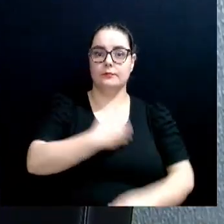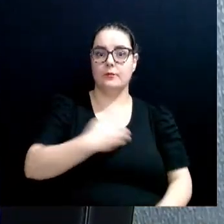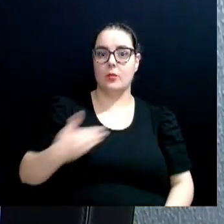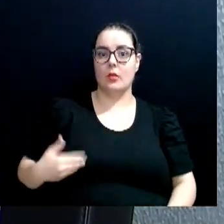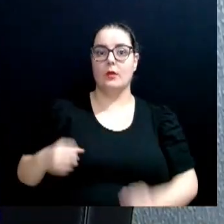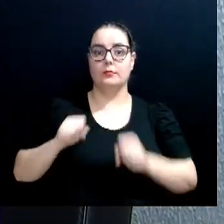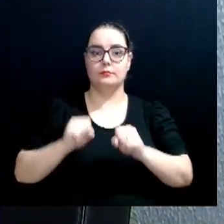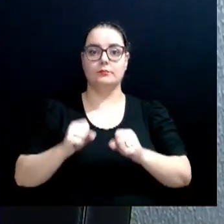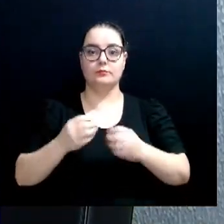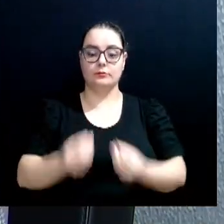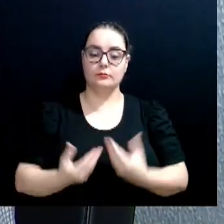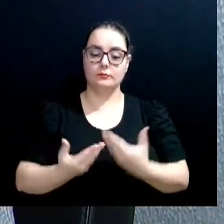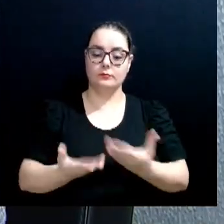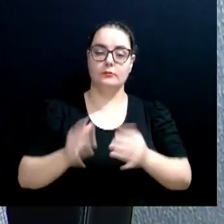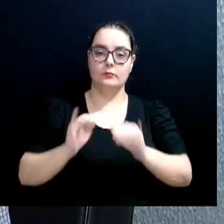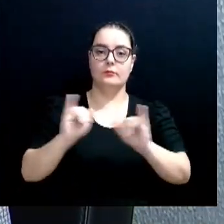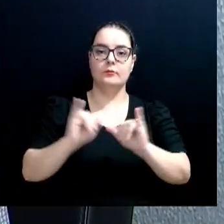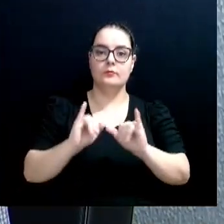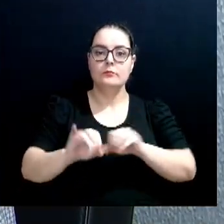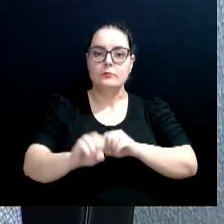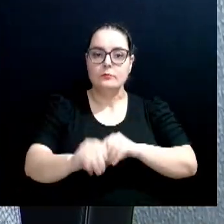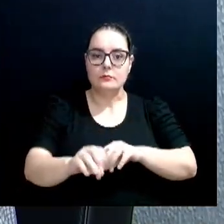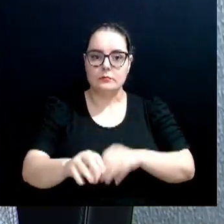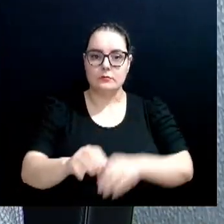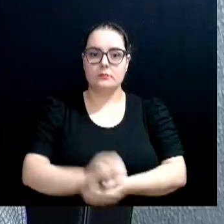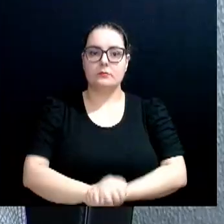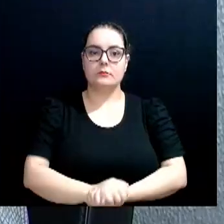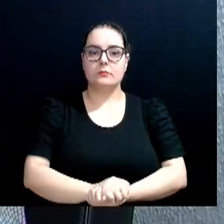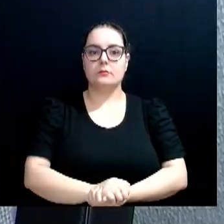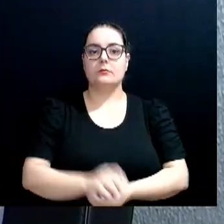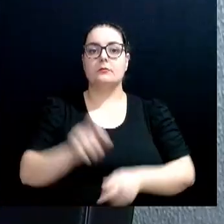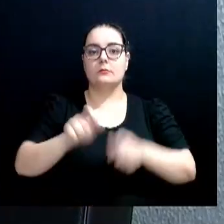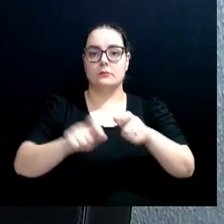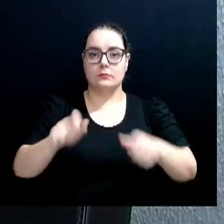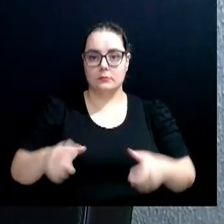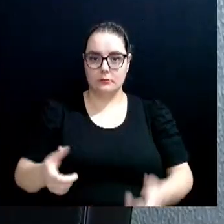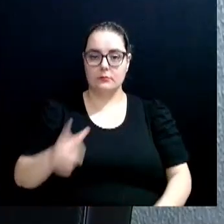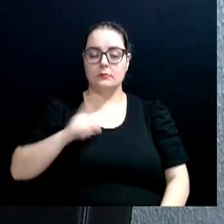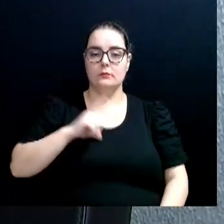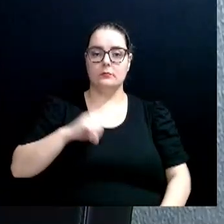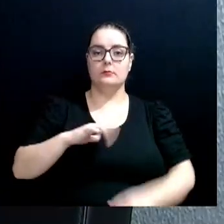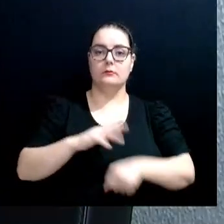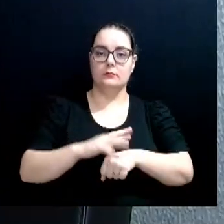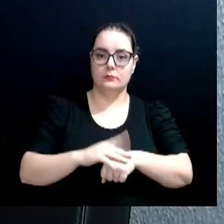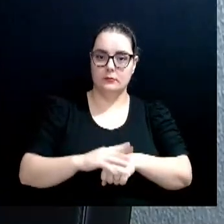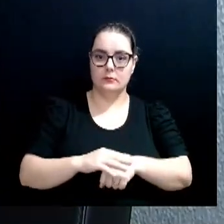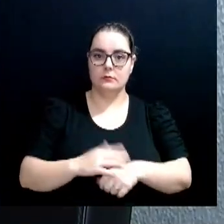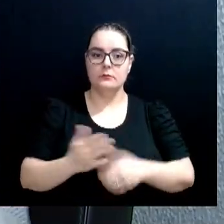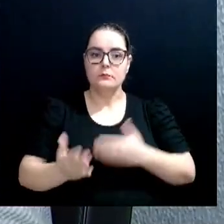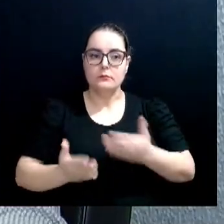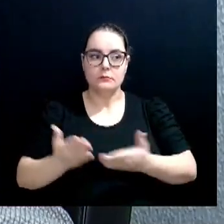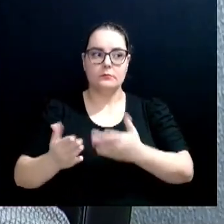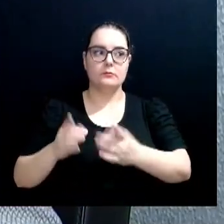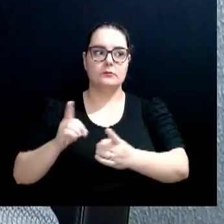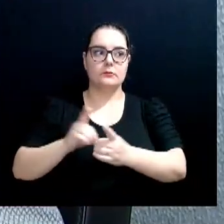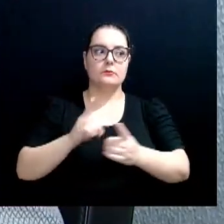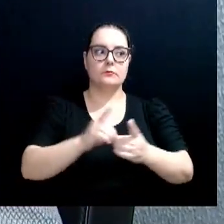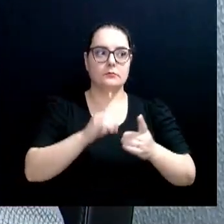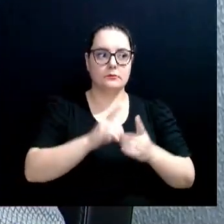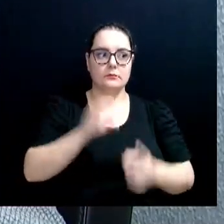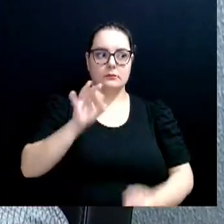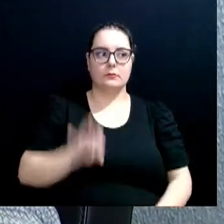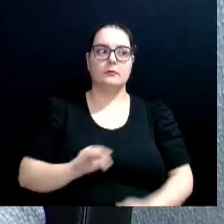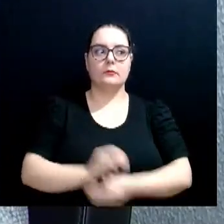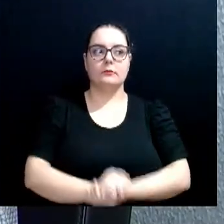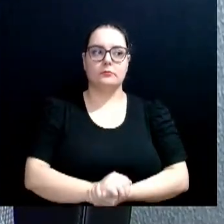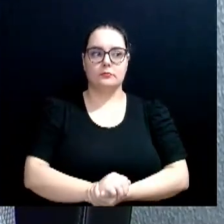fazer campanhas educativas para que as pessoas que têm essa patologia sejam atendidas adequadamente. E o tratamento,